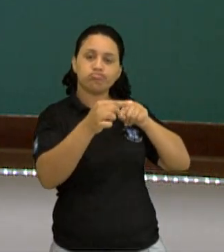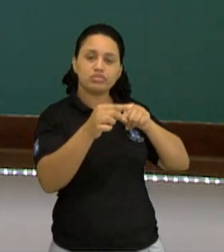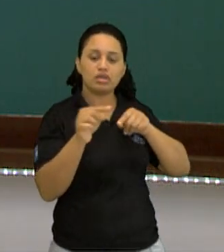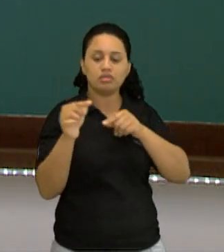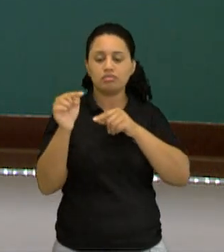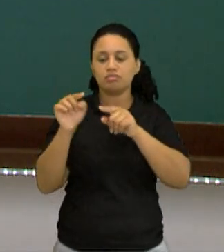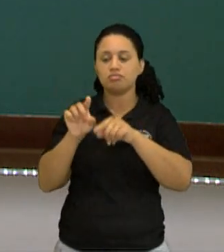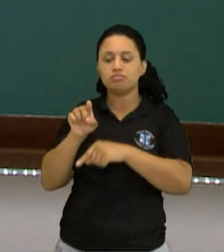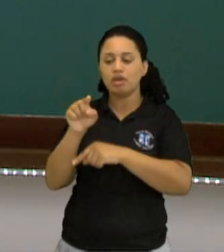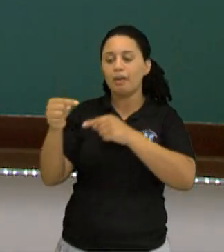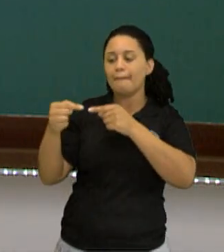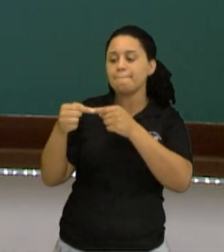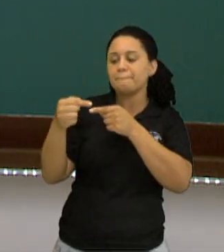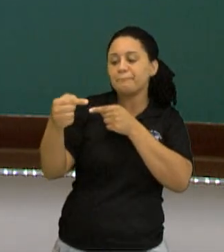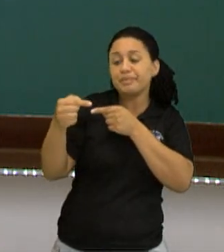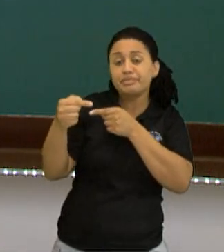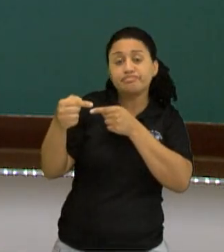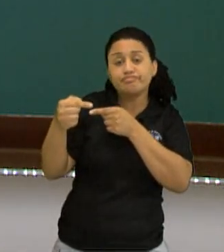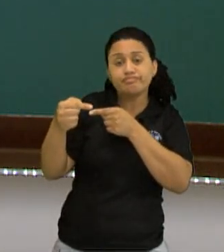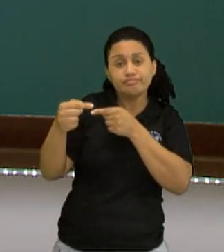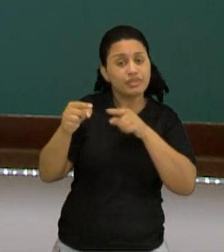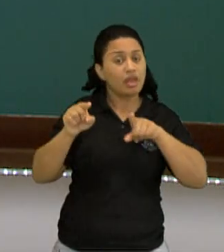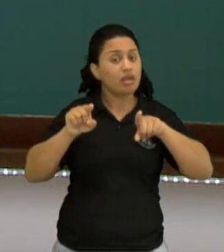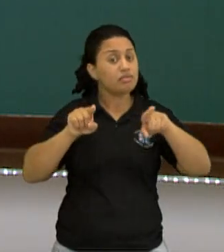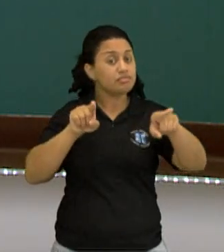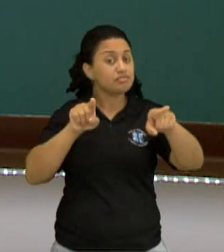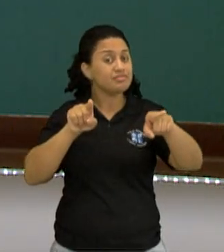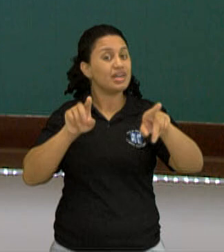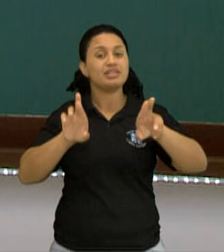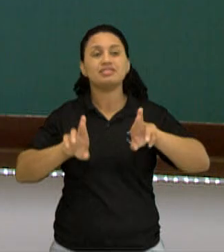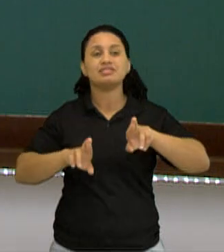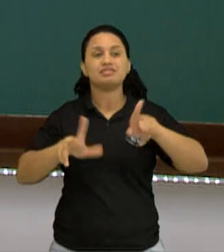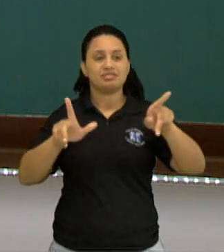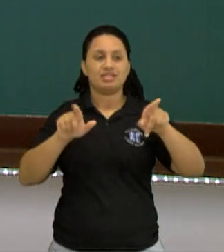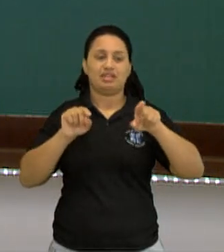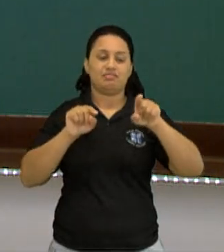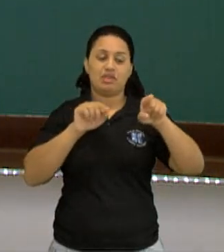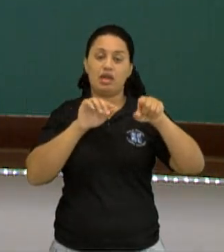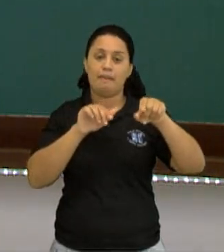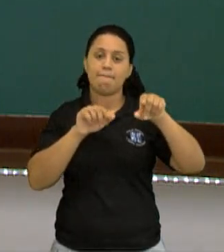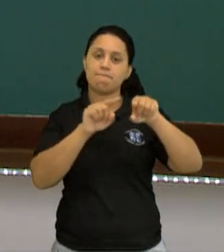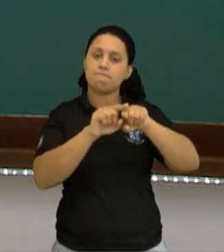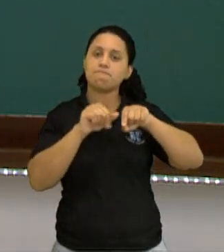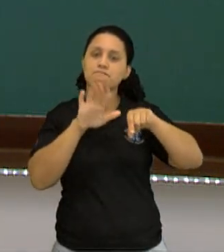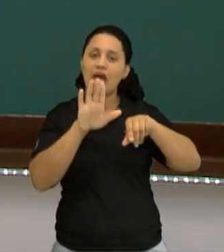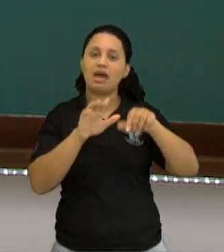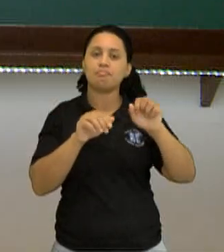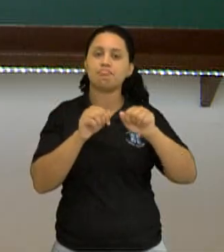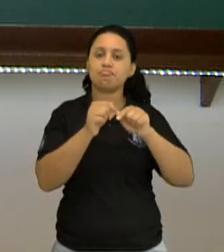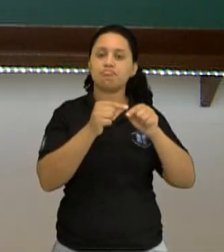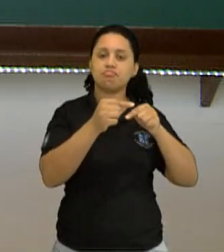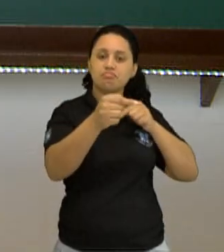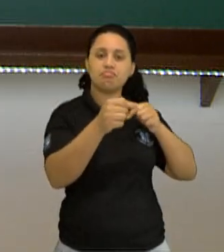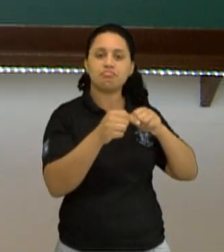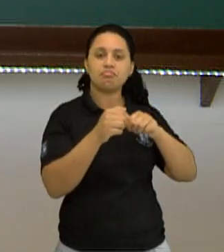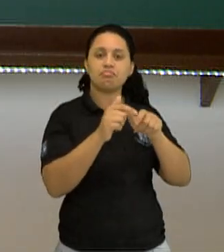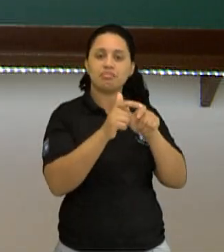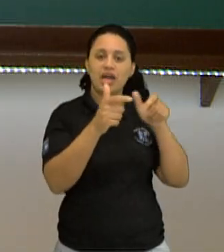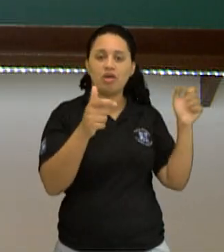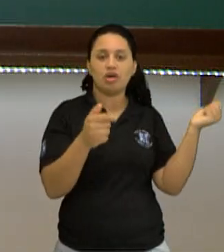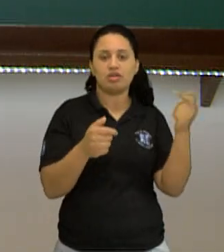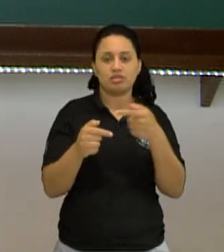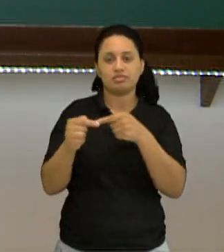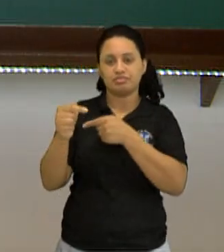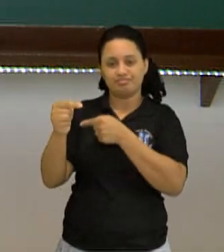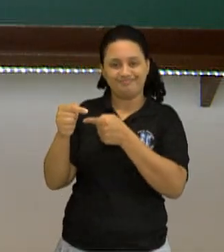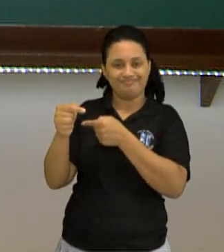vetor velocidade no V3, o caso de cima, na situação 3, ele é maior que o vetor V4, certo?